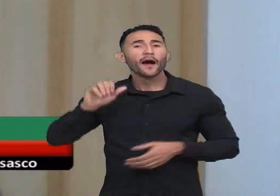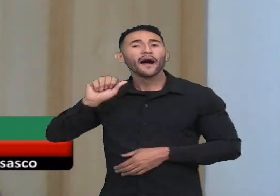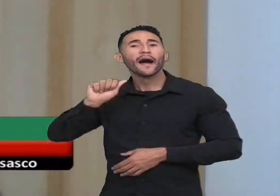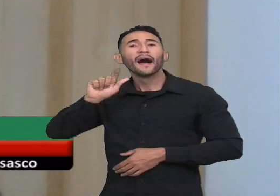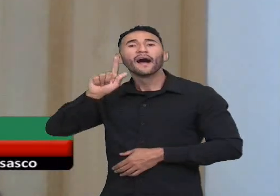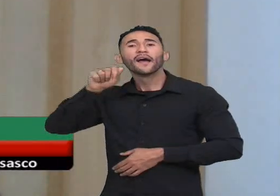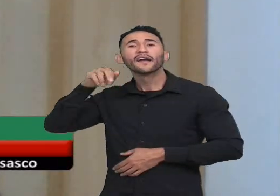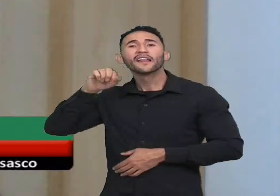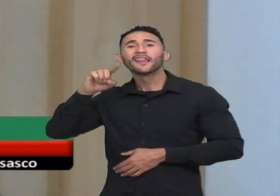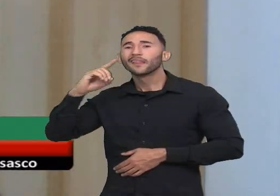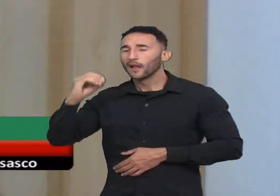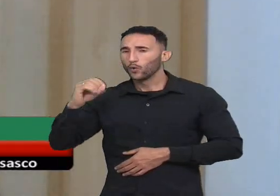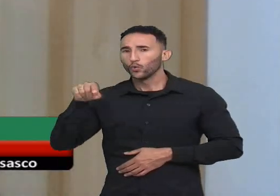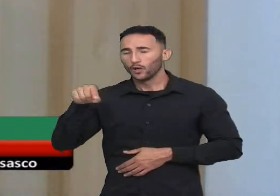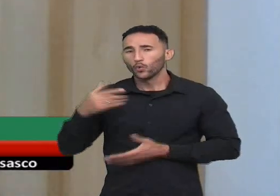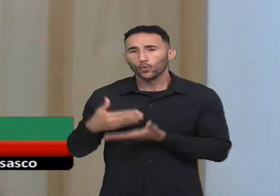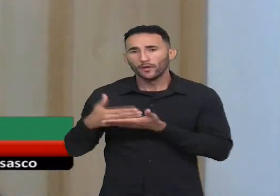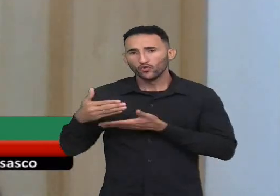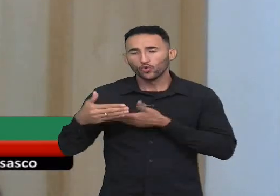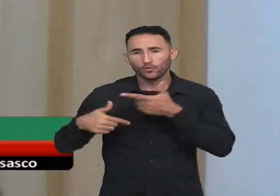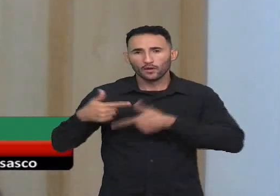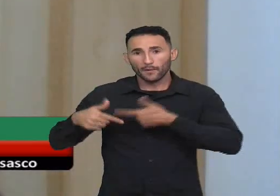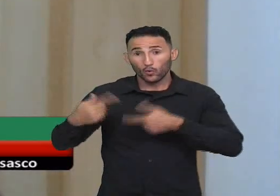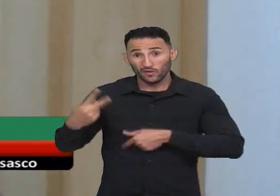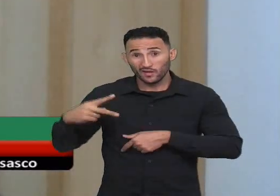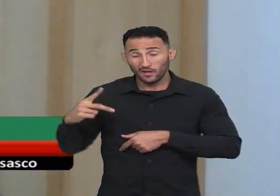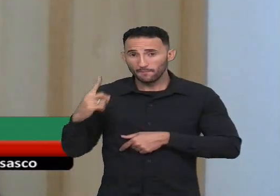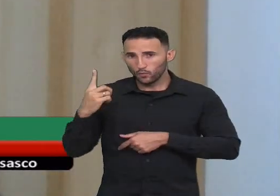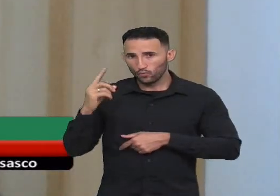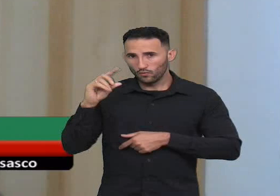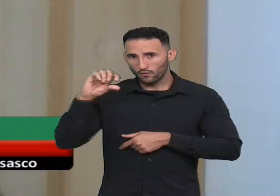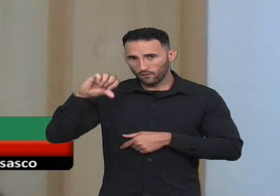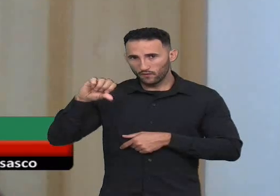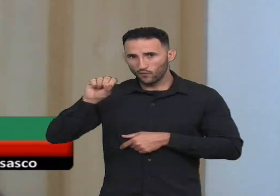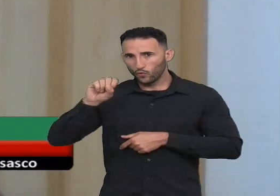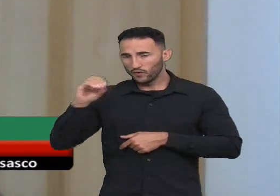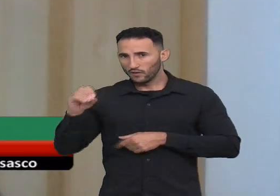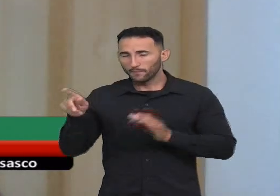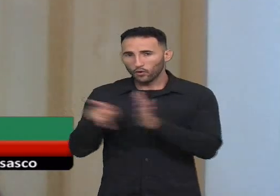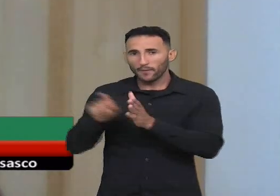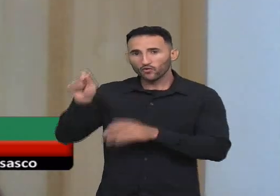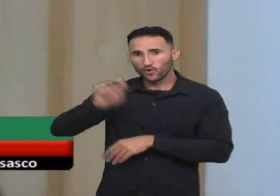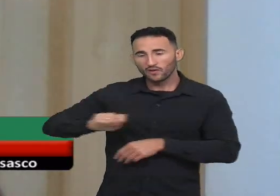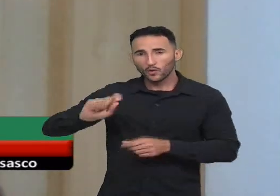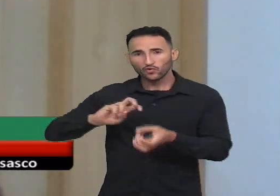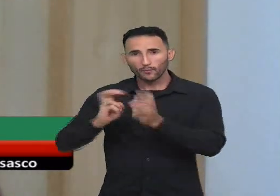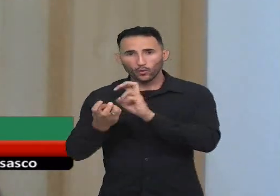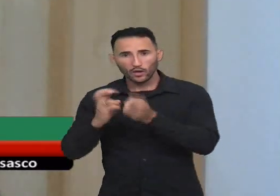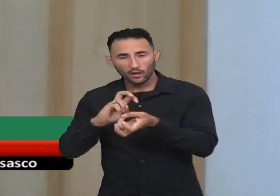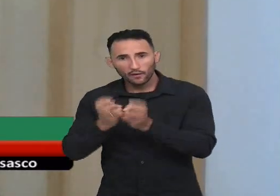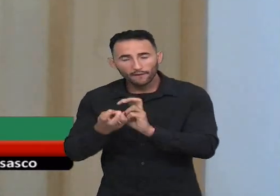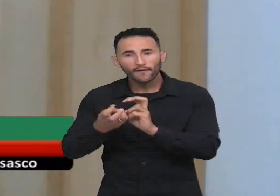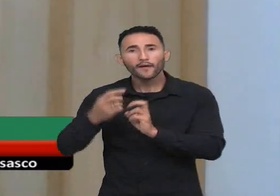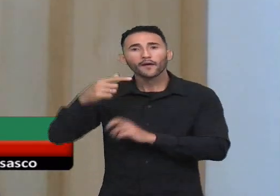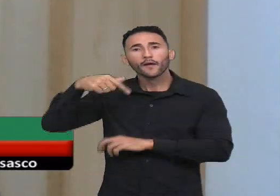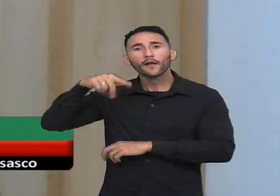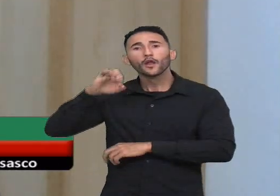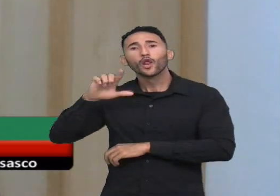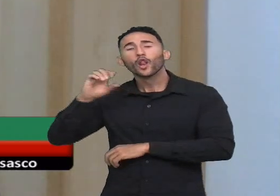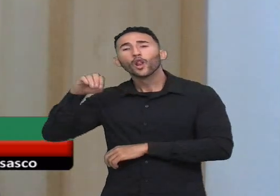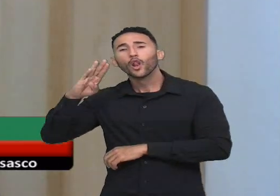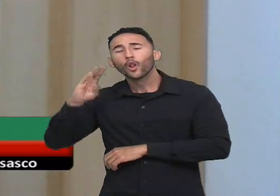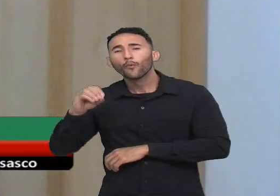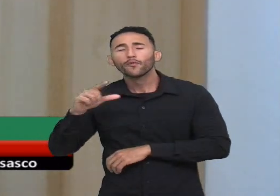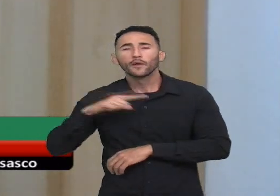mestre Guina, iniciou sua trajetória na capoeira em 1980, na Associação de Capoeira Quilombo, no Jardim Banonesa, tendo